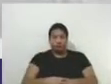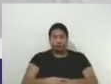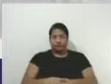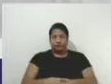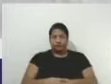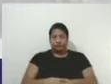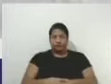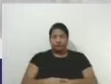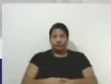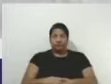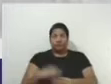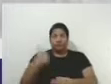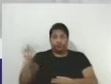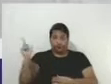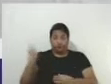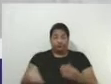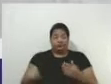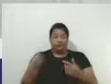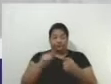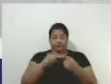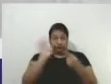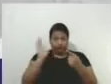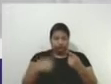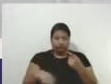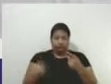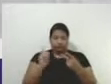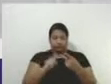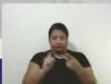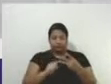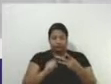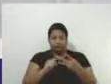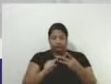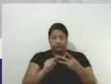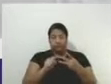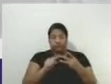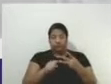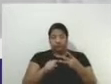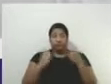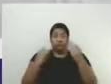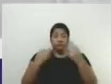hoje, observando alguns cuidados e práticas sobre a dengue.